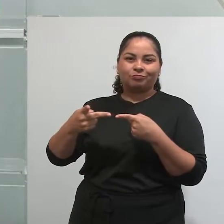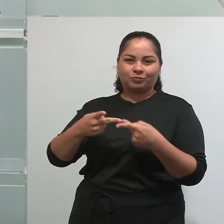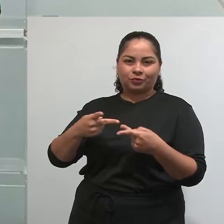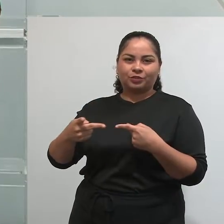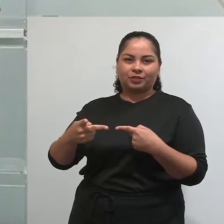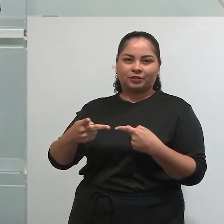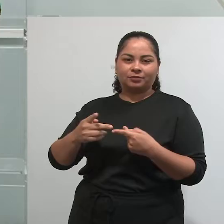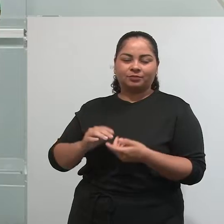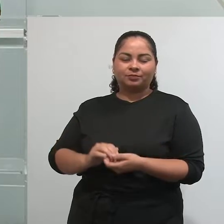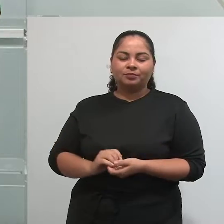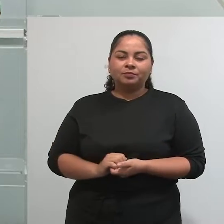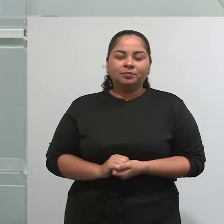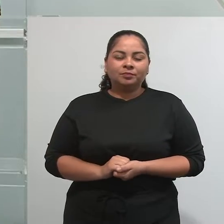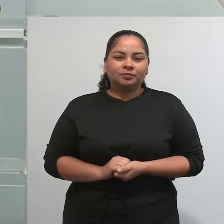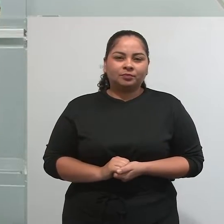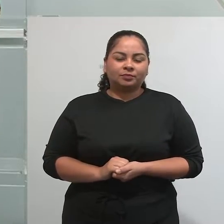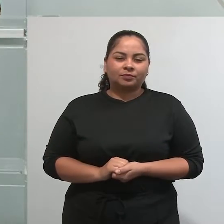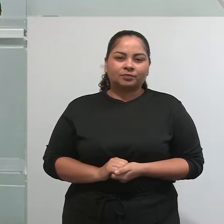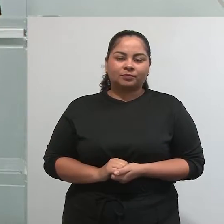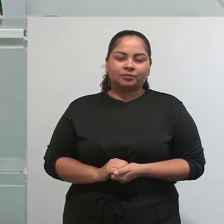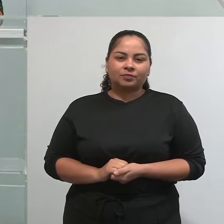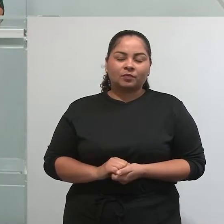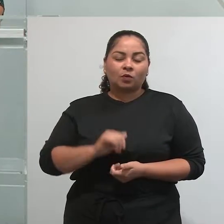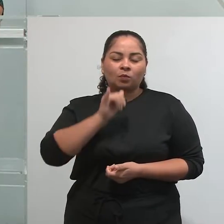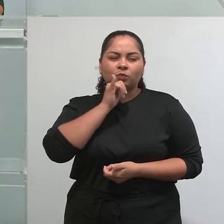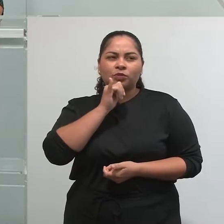que ele aconteça